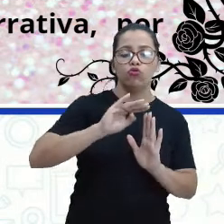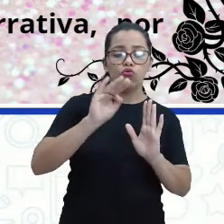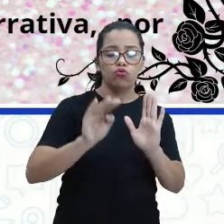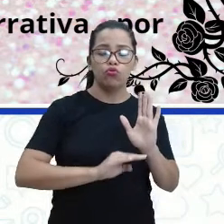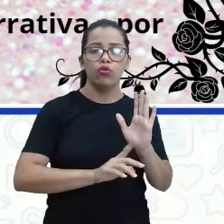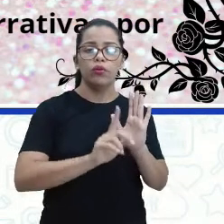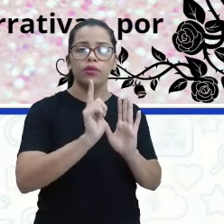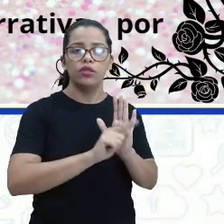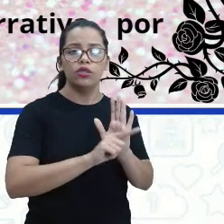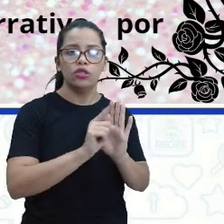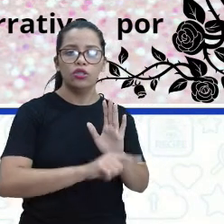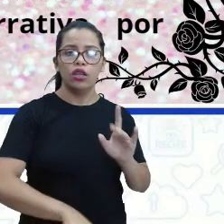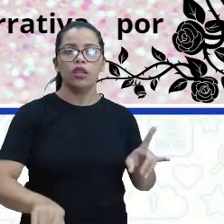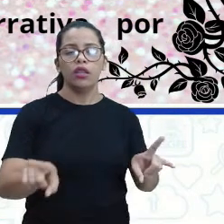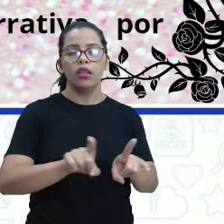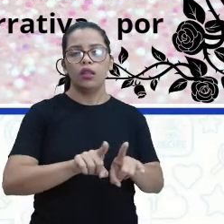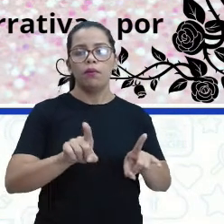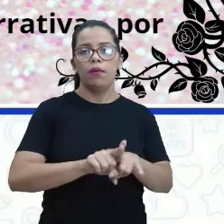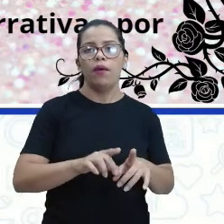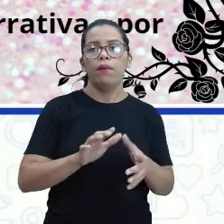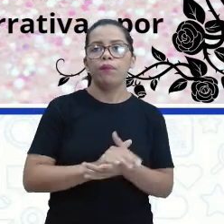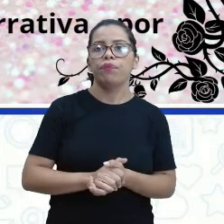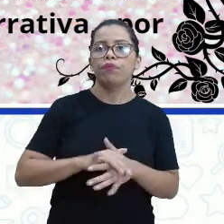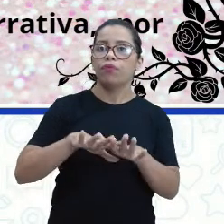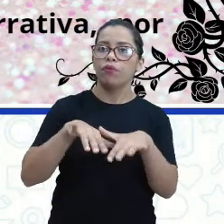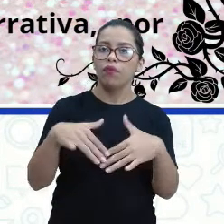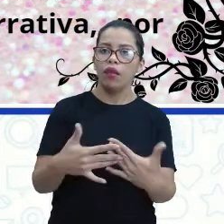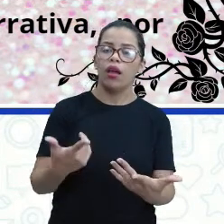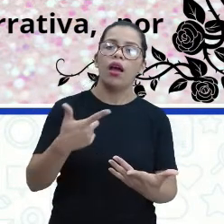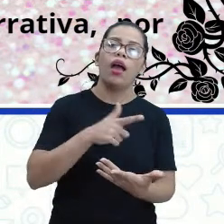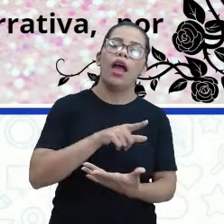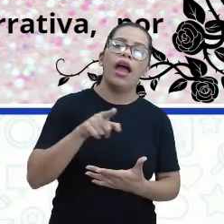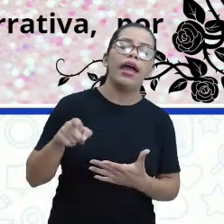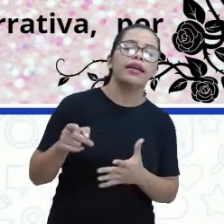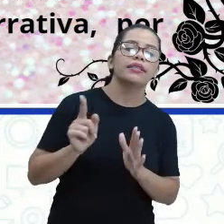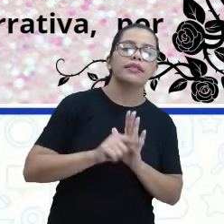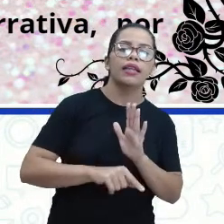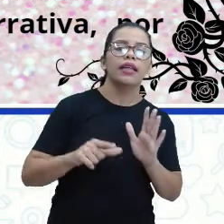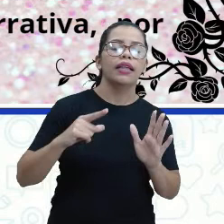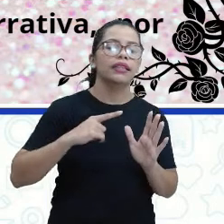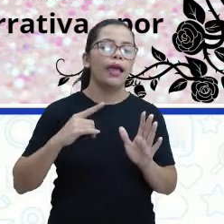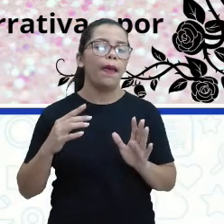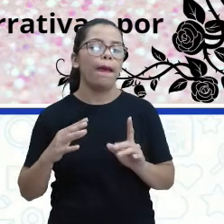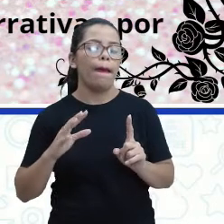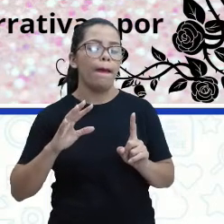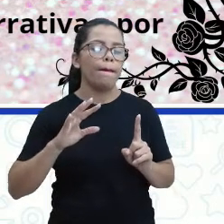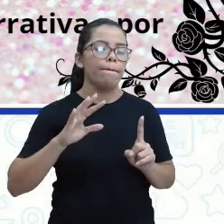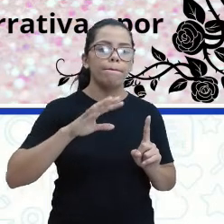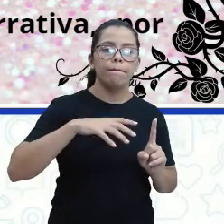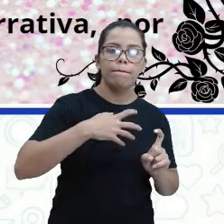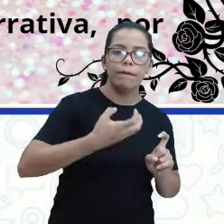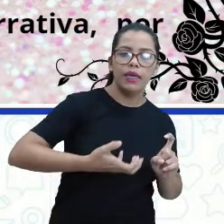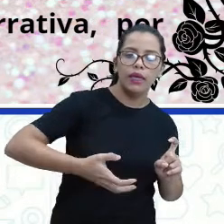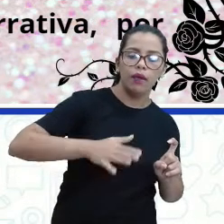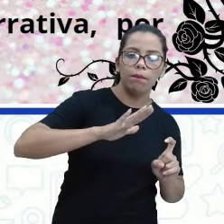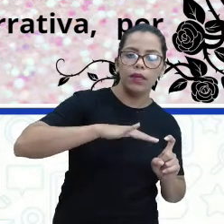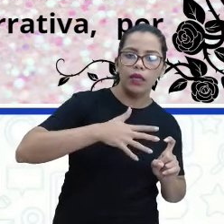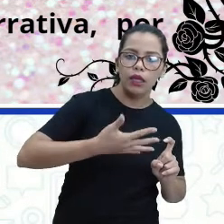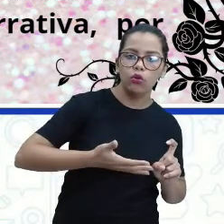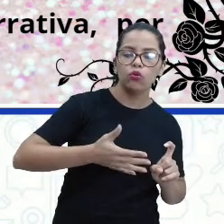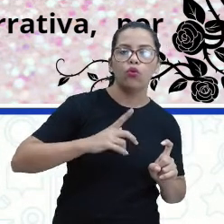sob o guarda-chuva da ficção. Esses gêneros incluem mitos, contos de fada, ficção histórica, ficção científica, realista e